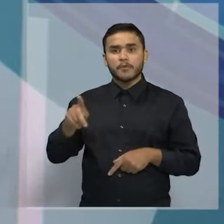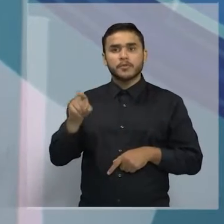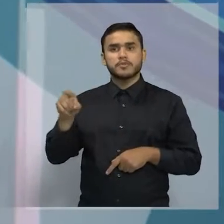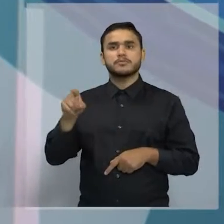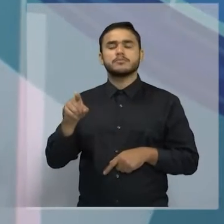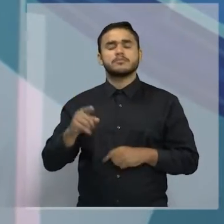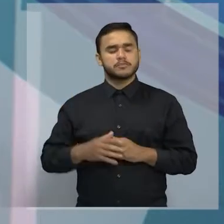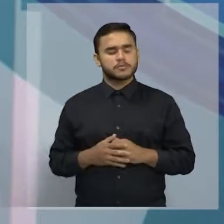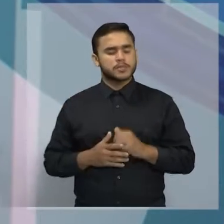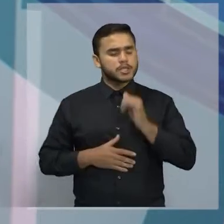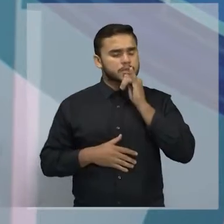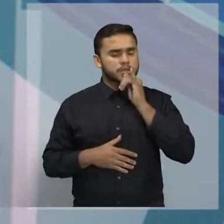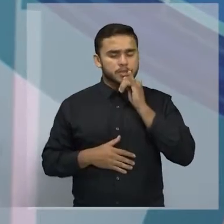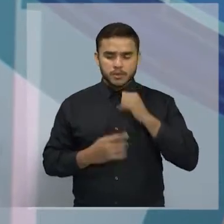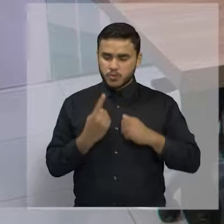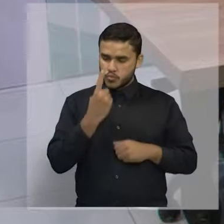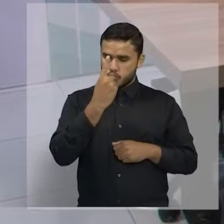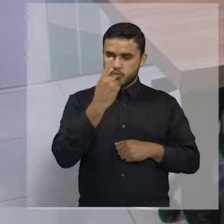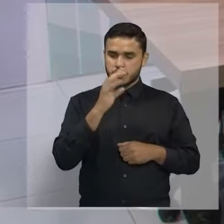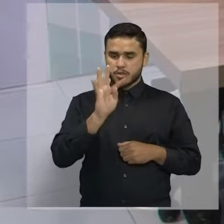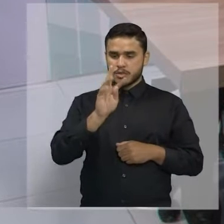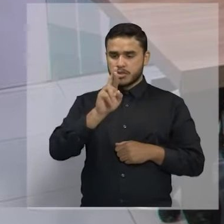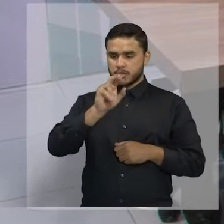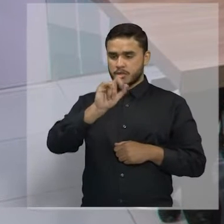significa. Desse